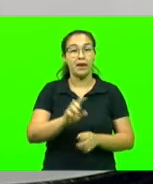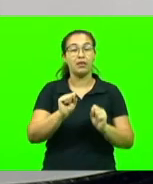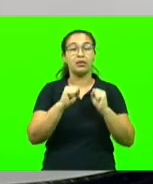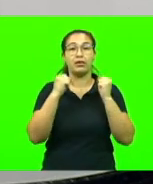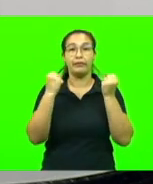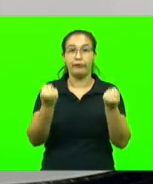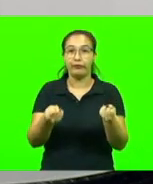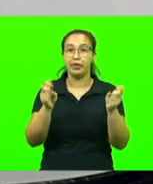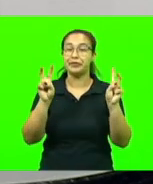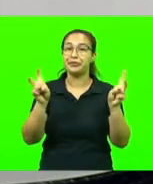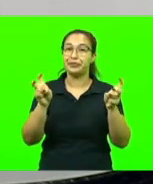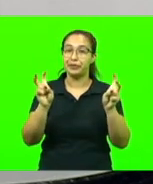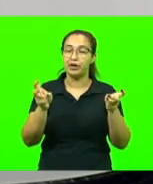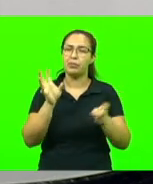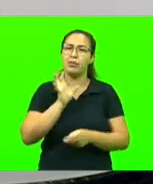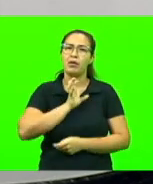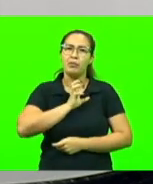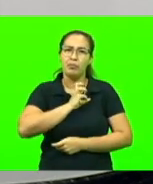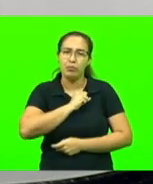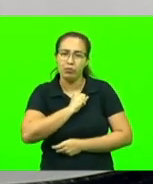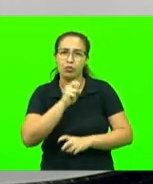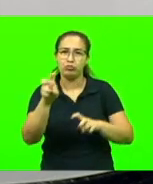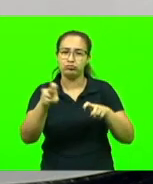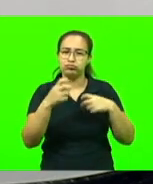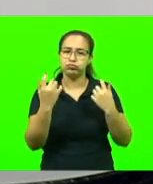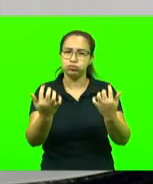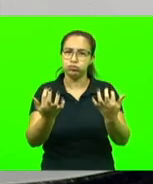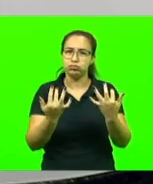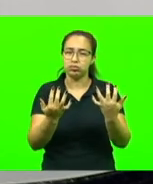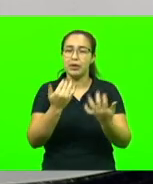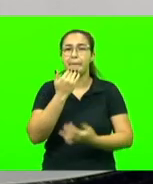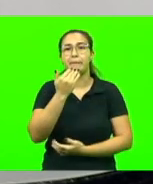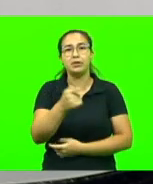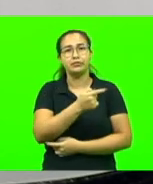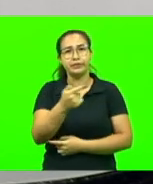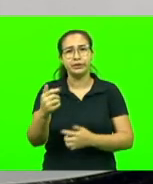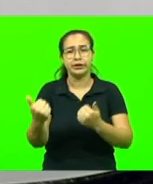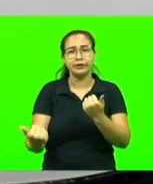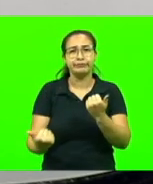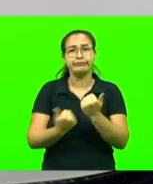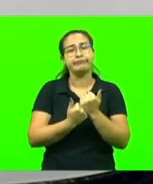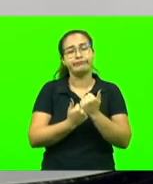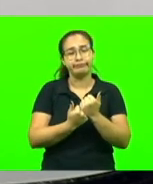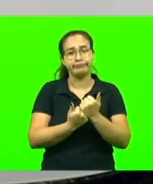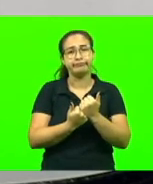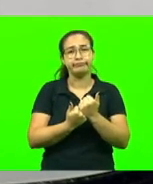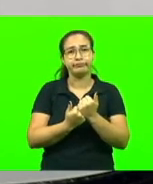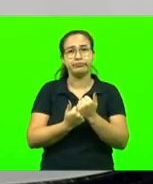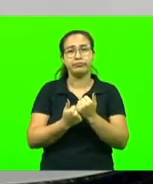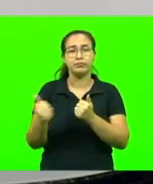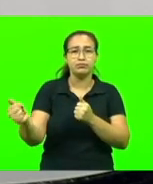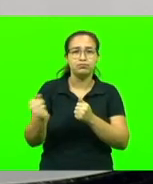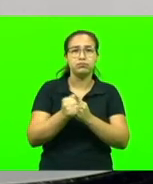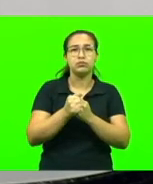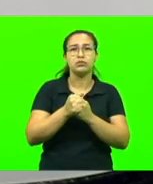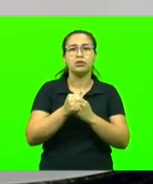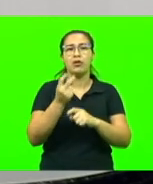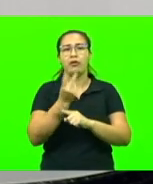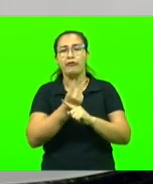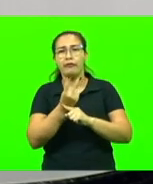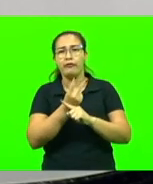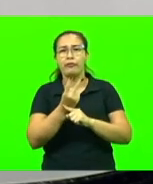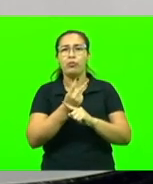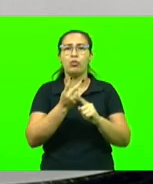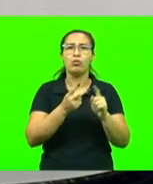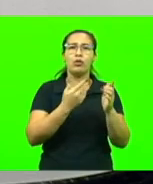pauta com muito amor. E eu realmente peço aqui apoio dos demais colegas para investigar essa tecnologia proposta e a